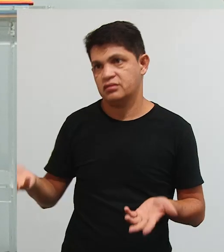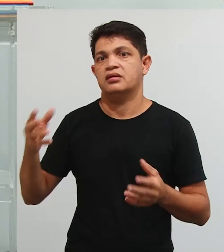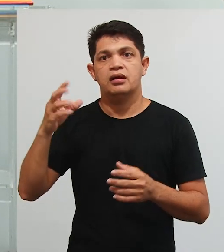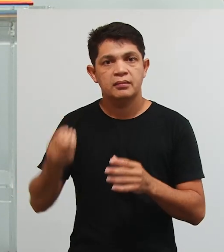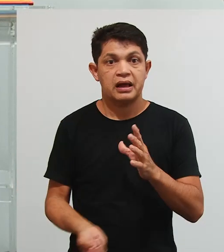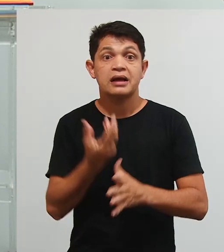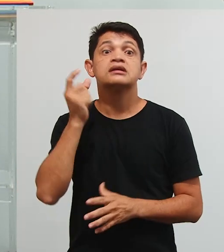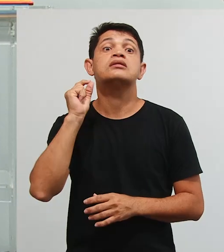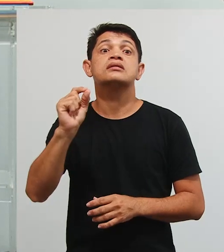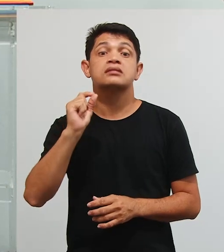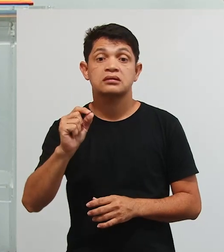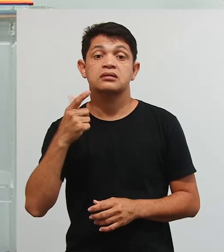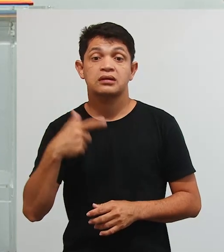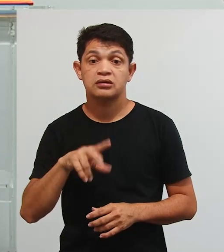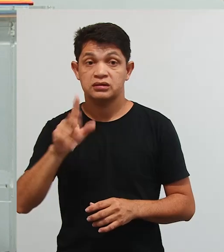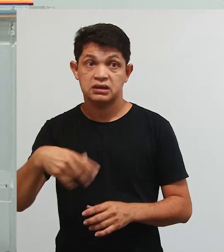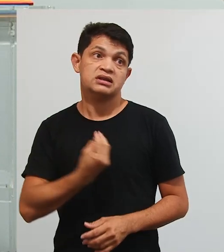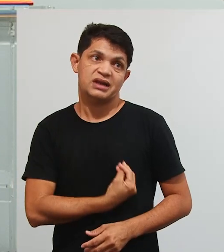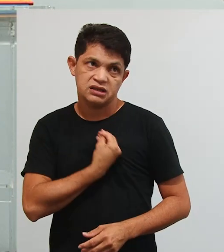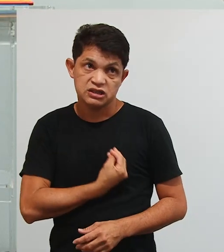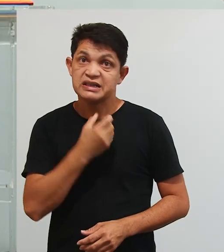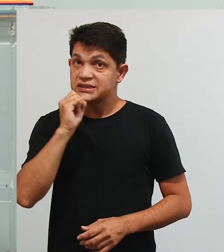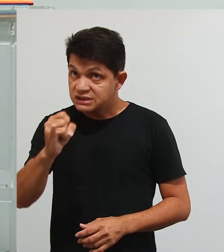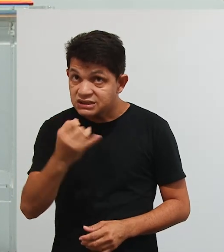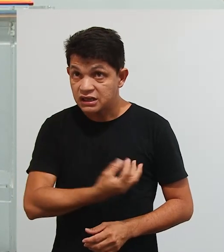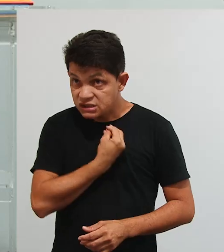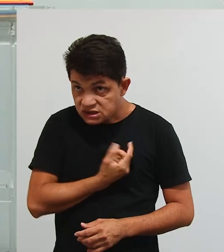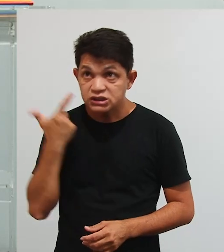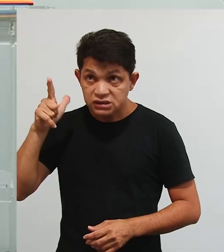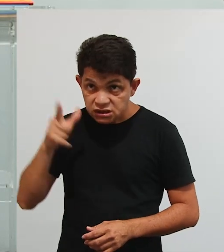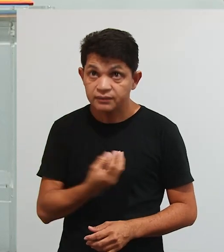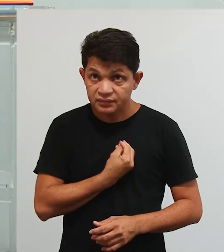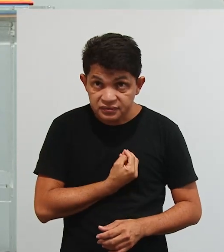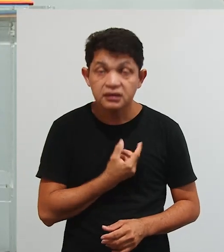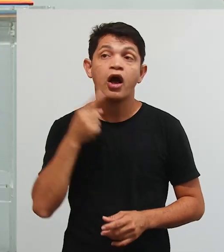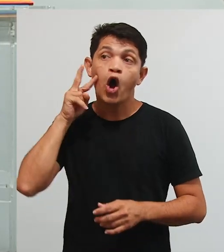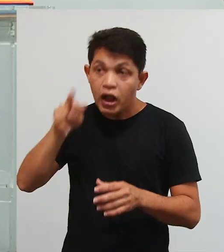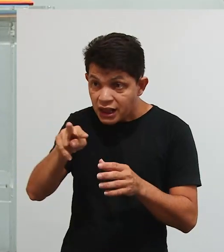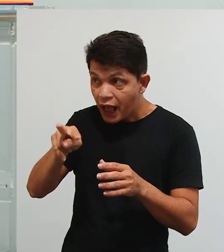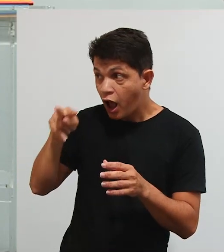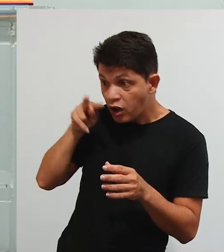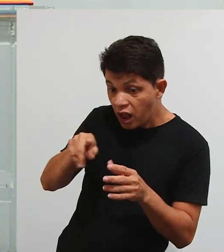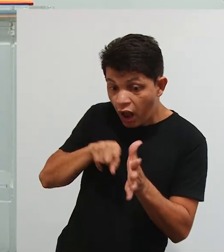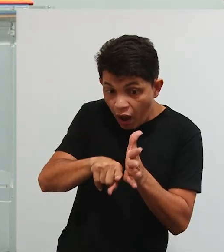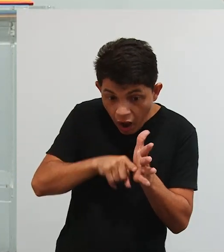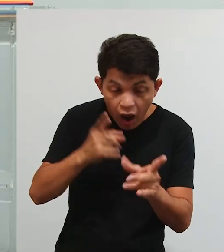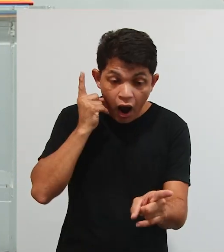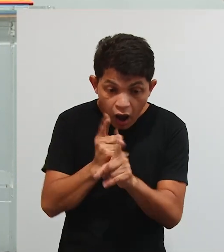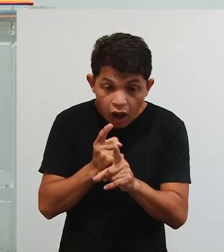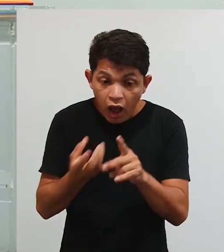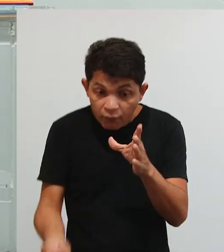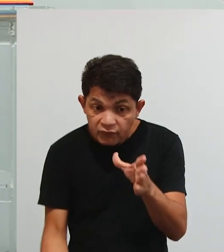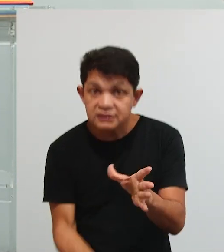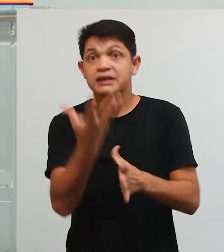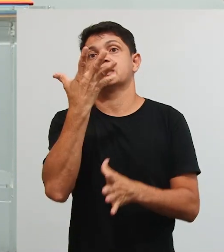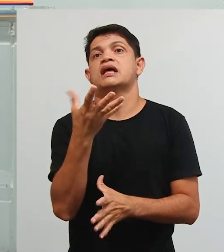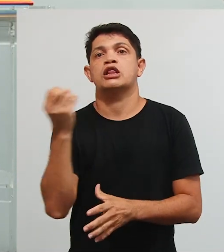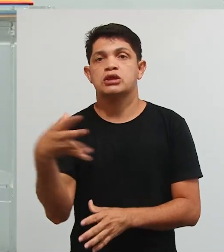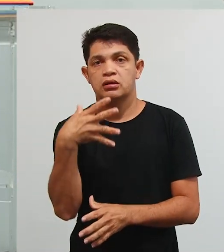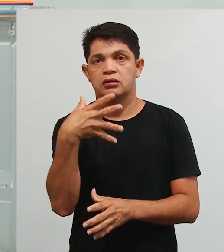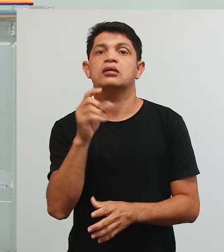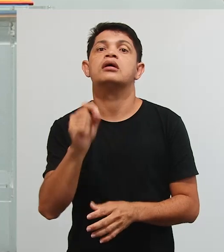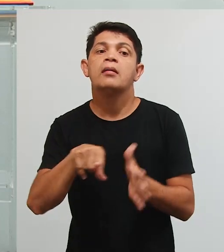não é o tema adequado para o seu trabalho de conclusão de curso e muito menos para o seu projeto de intervenção. Porque o projeto de intervenção carece, depende,